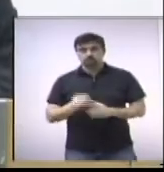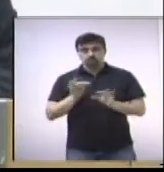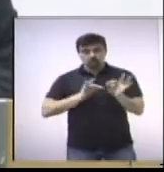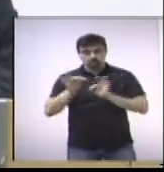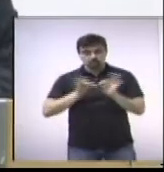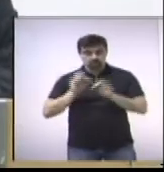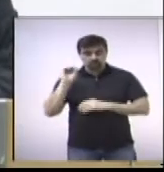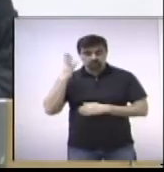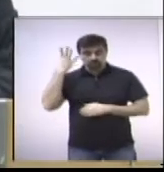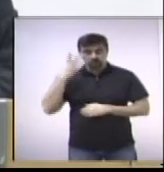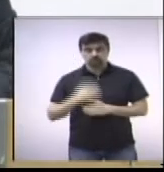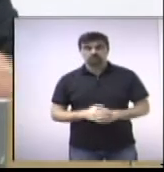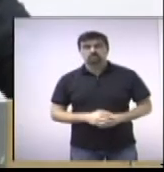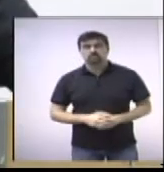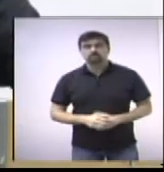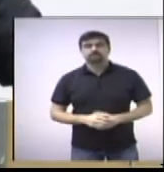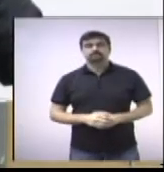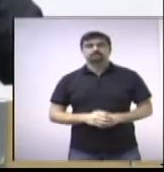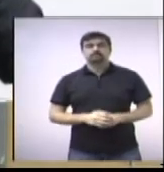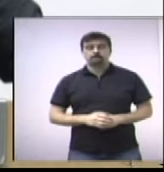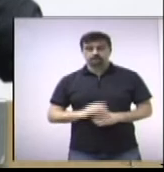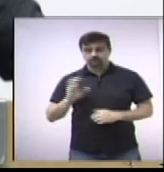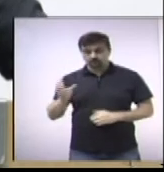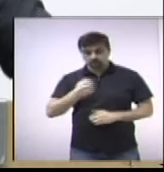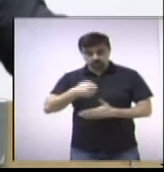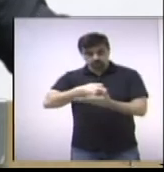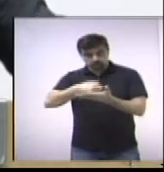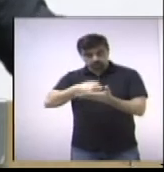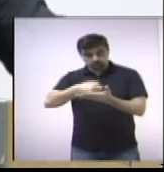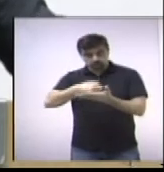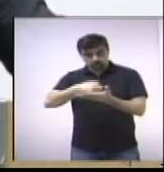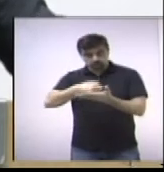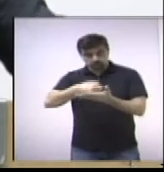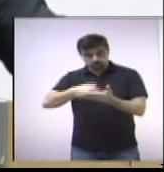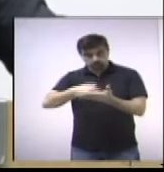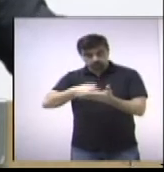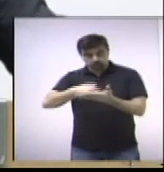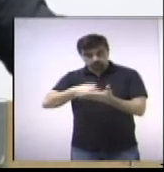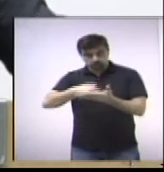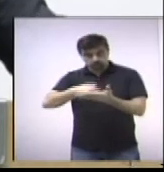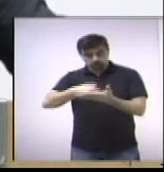Projeto de resolução número 03/15, o vereador Tiguila Paz, está em discussão.